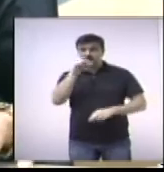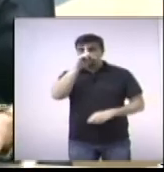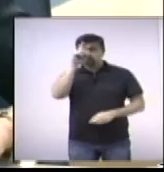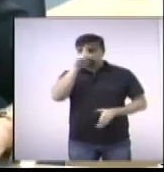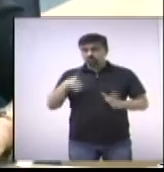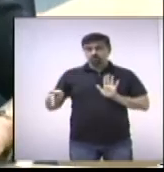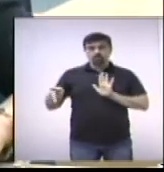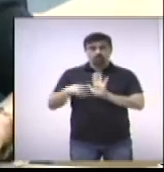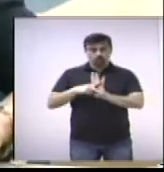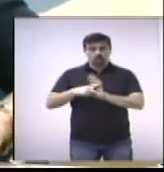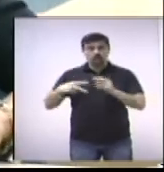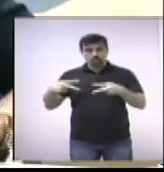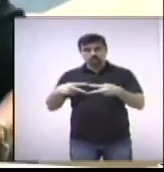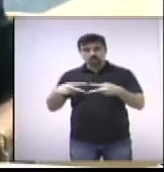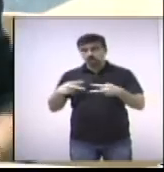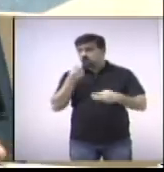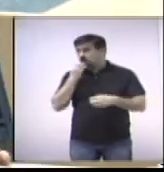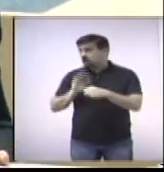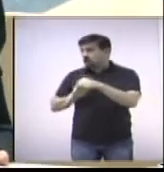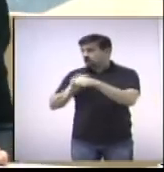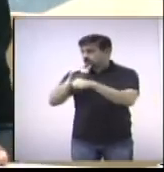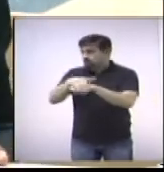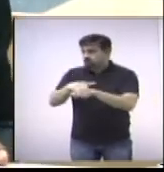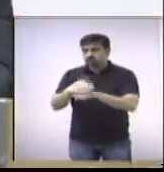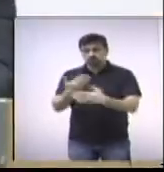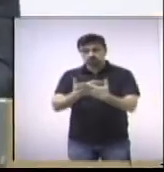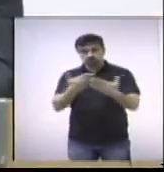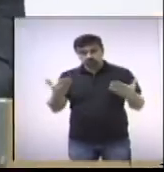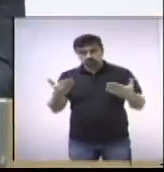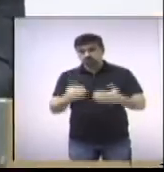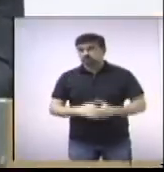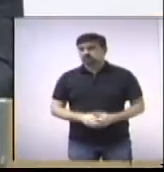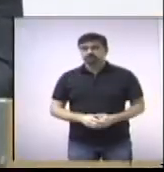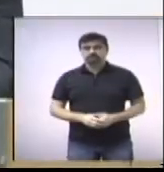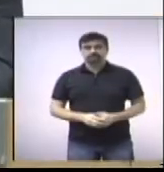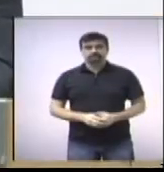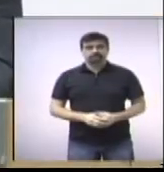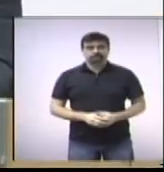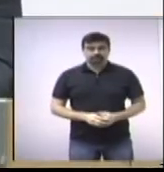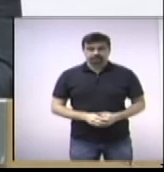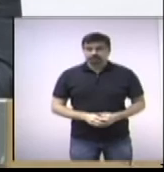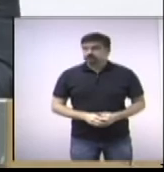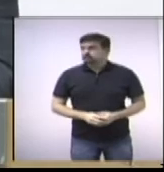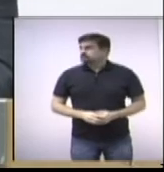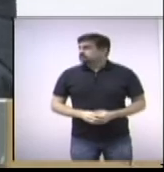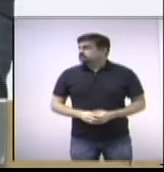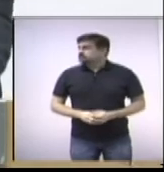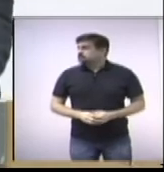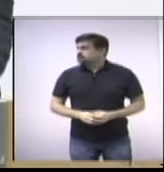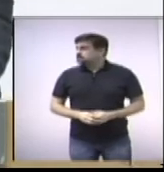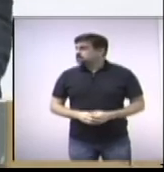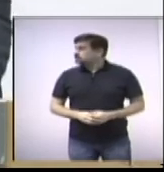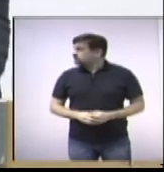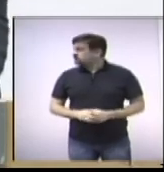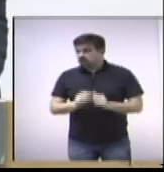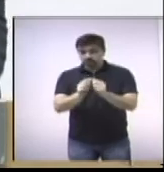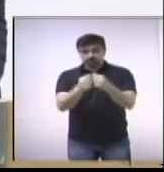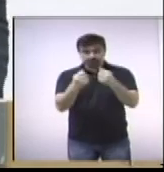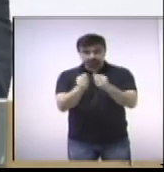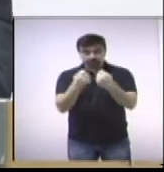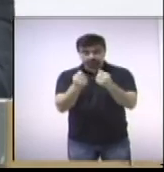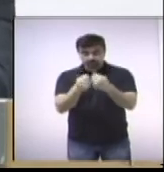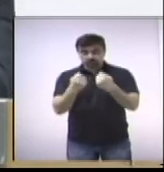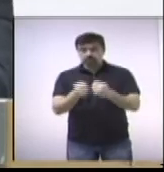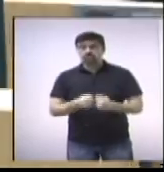muito obrigada a todos. E até a próxima sessão. Com a palavra o vereador Marquinhos Fiorella. Senhor presidente, nobres